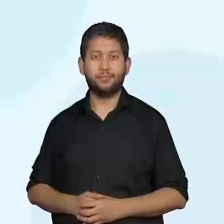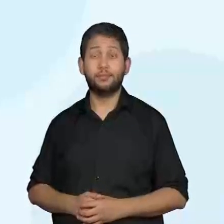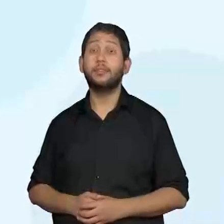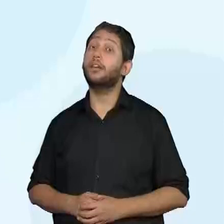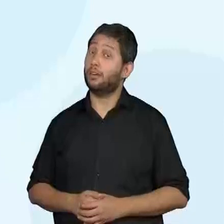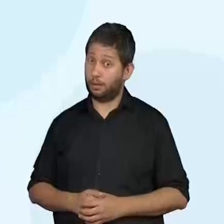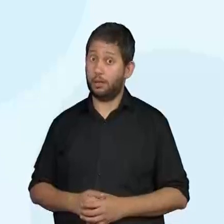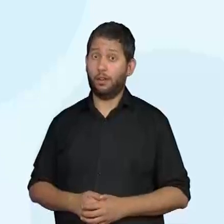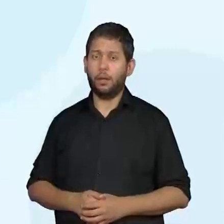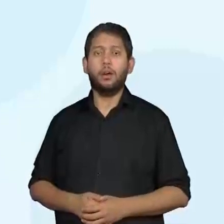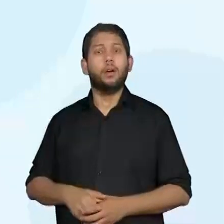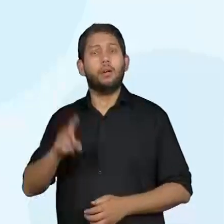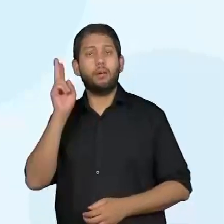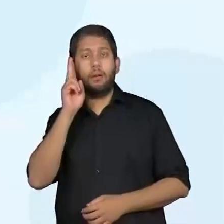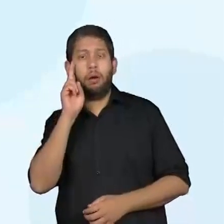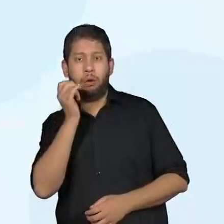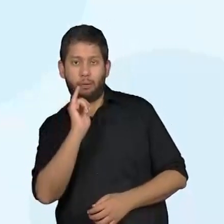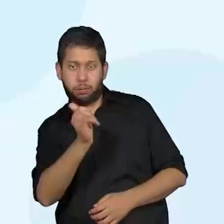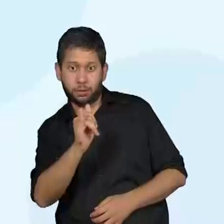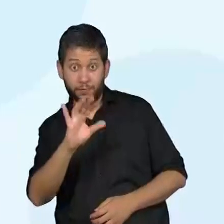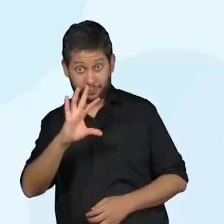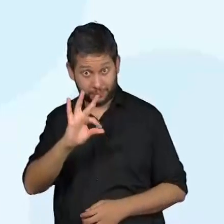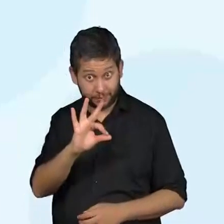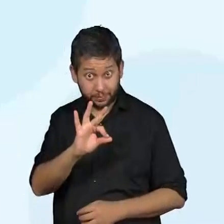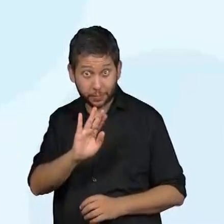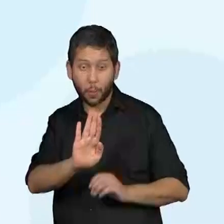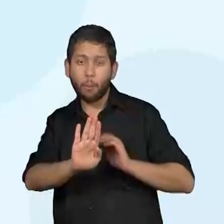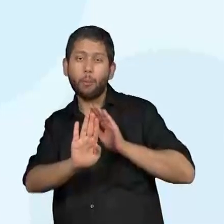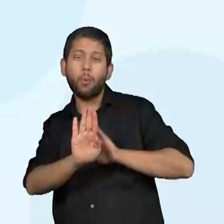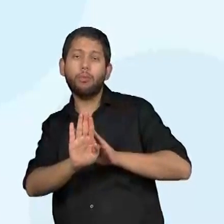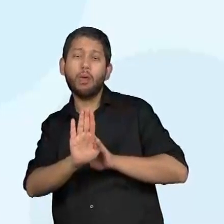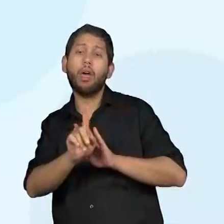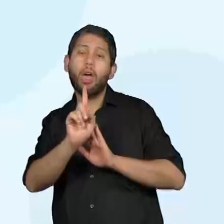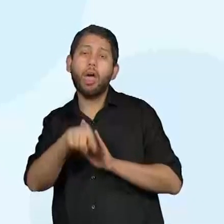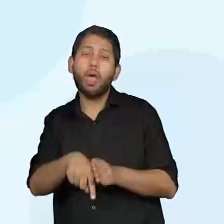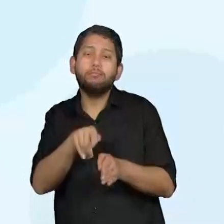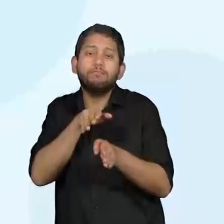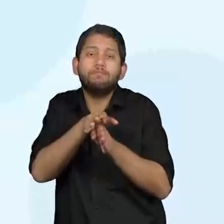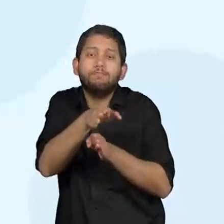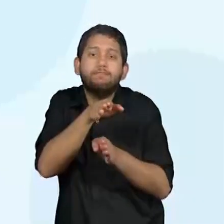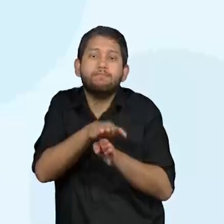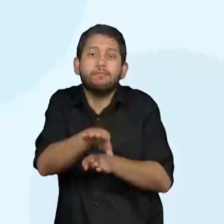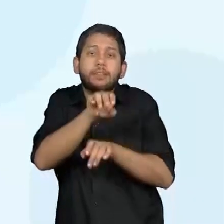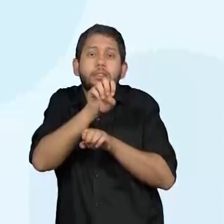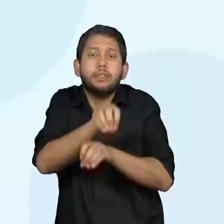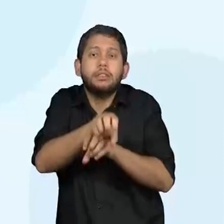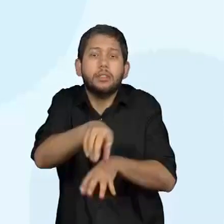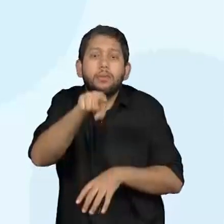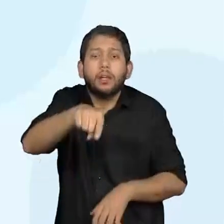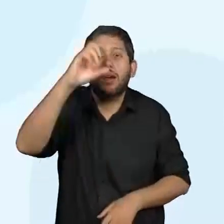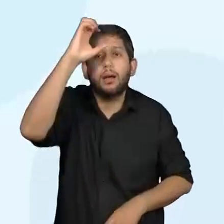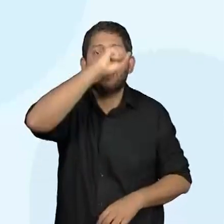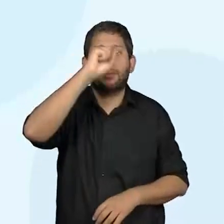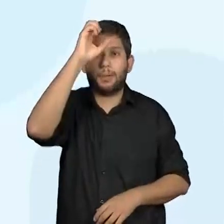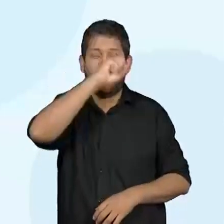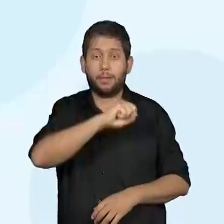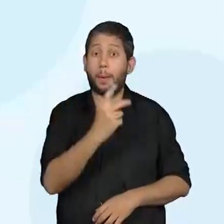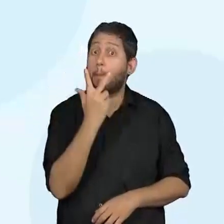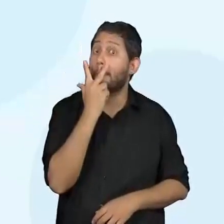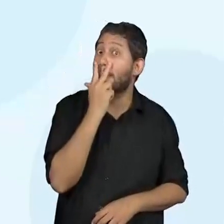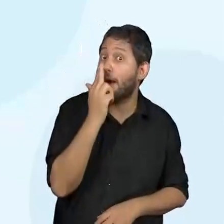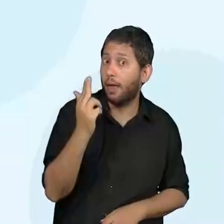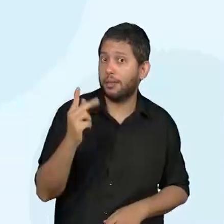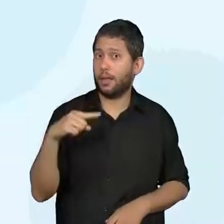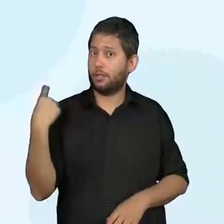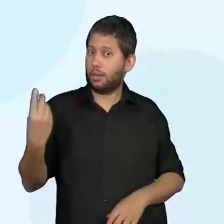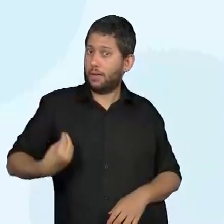As fábulas possuem caráter educativo e fazem uma analogia entre o cotidiano